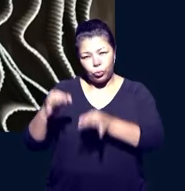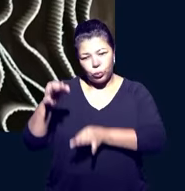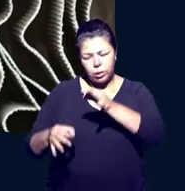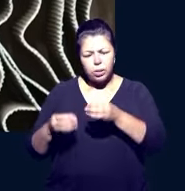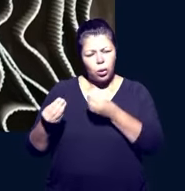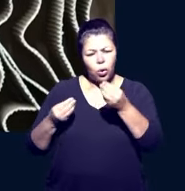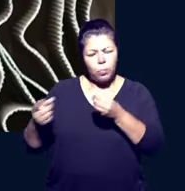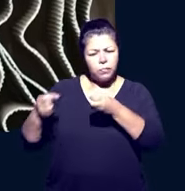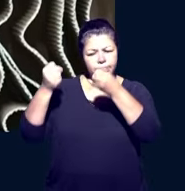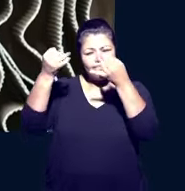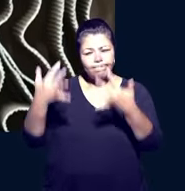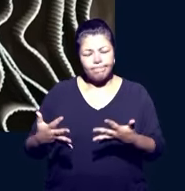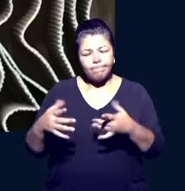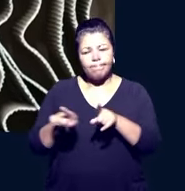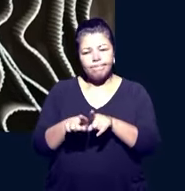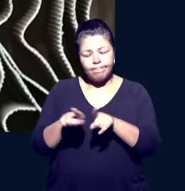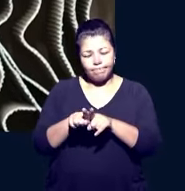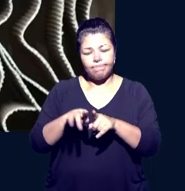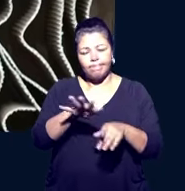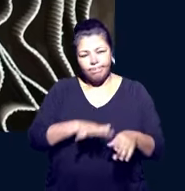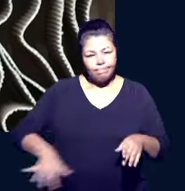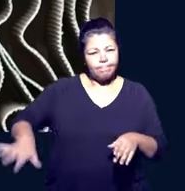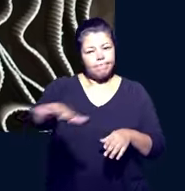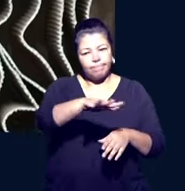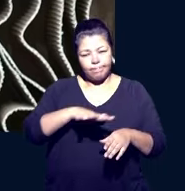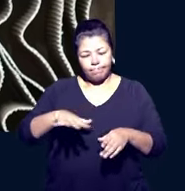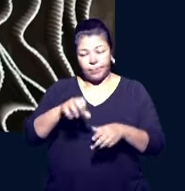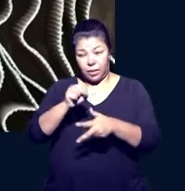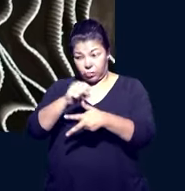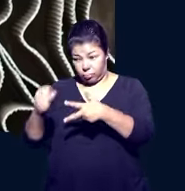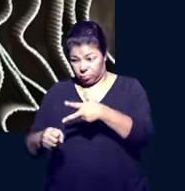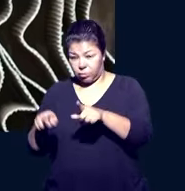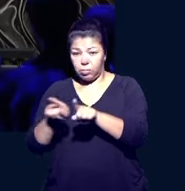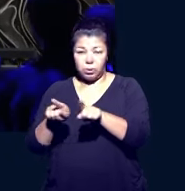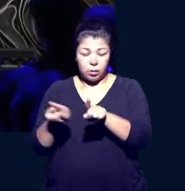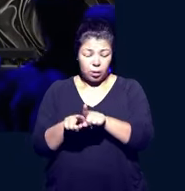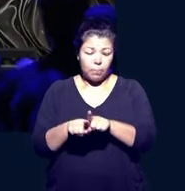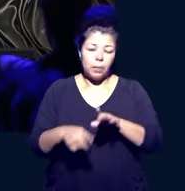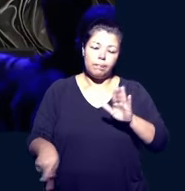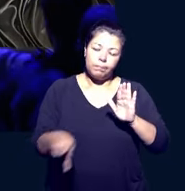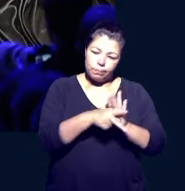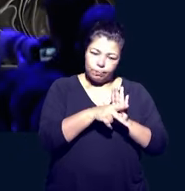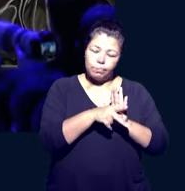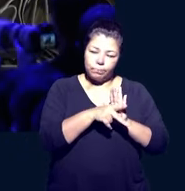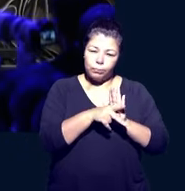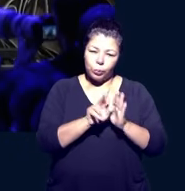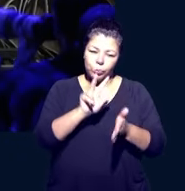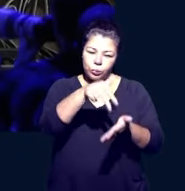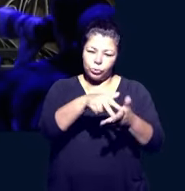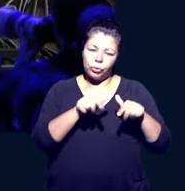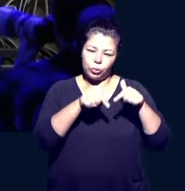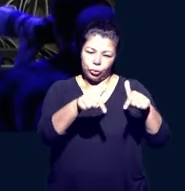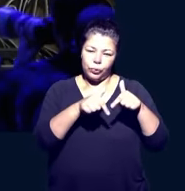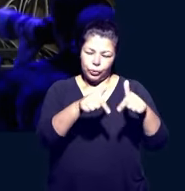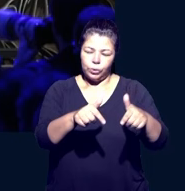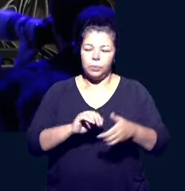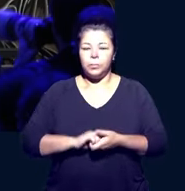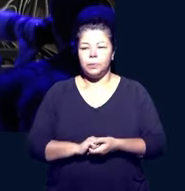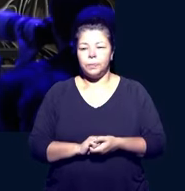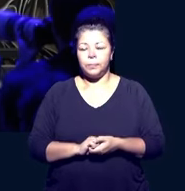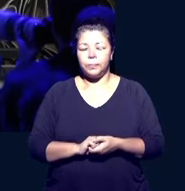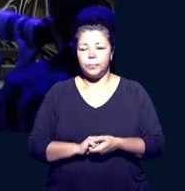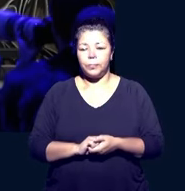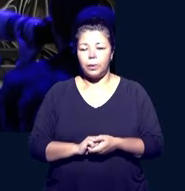fenômeno da judicialização e o fenômeno do ativismo o no Brasil pós 88 o Brasil vive um uma